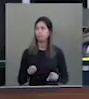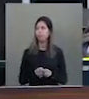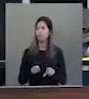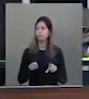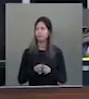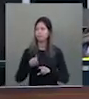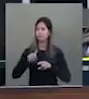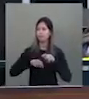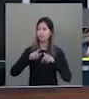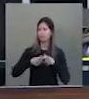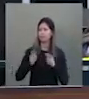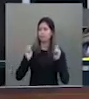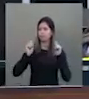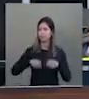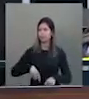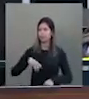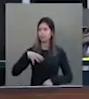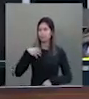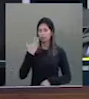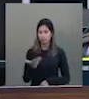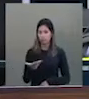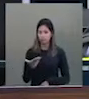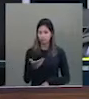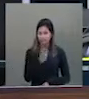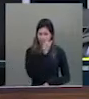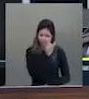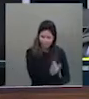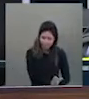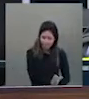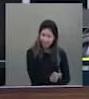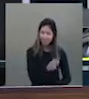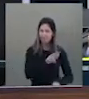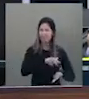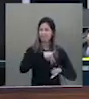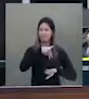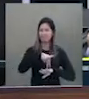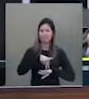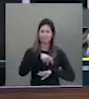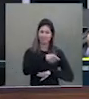concluir a fervura que Vossa Excelência provocou.